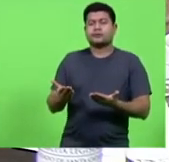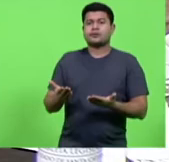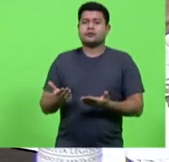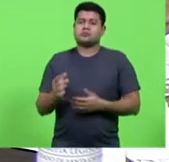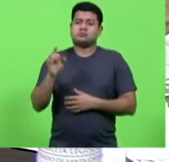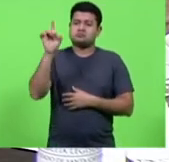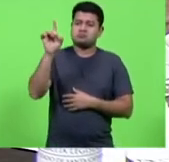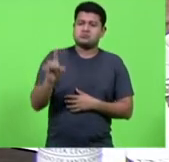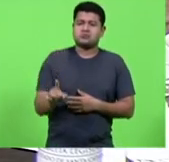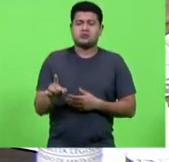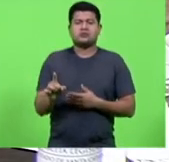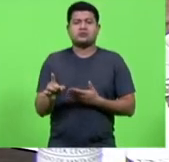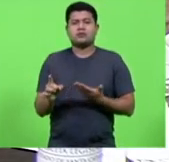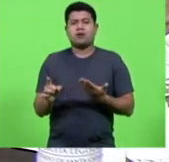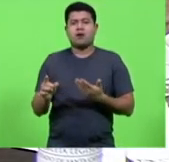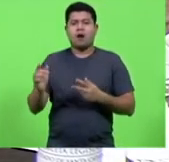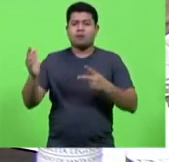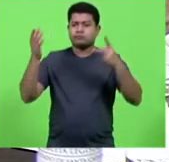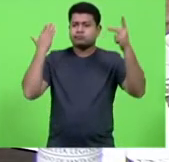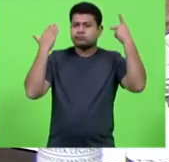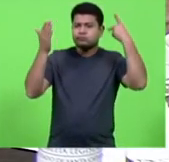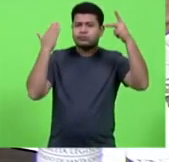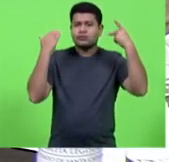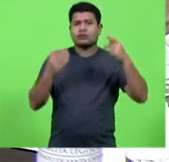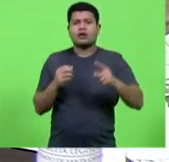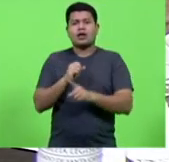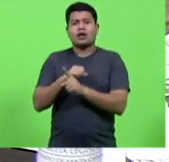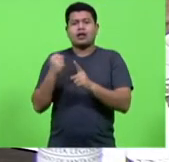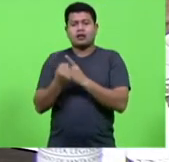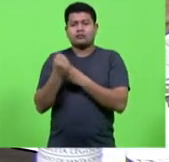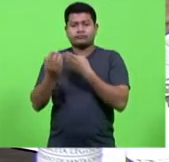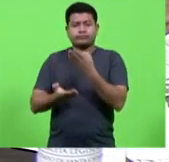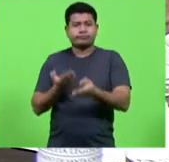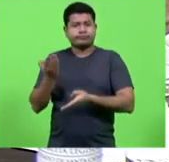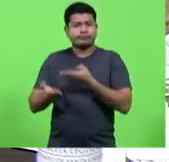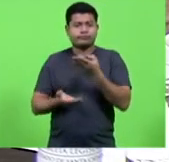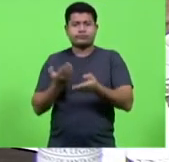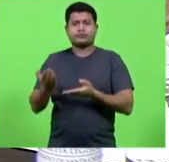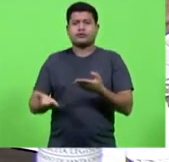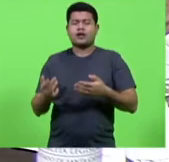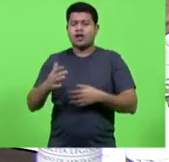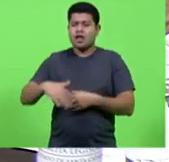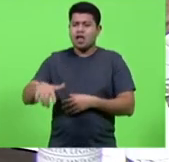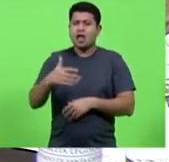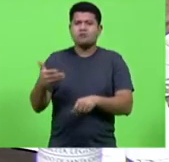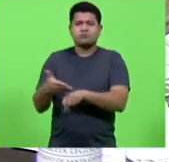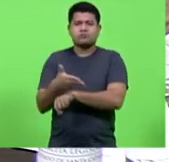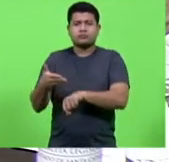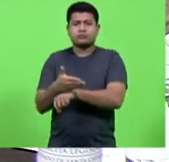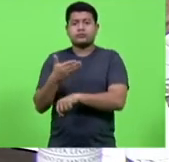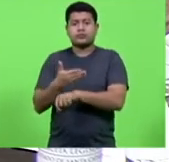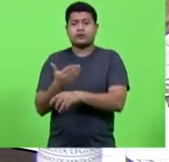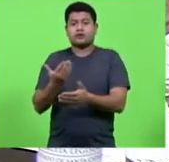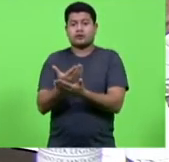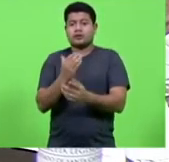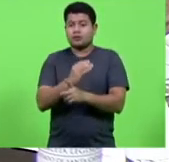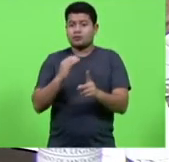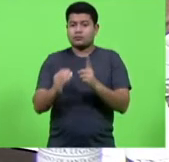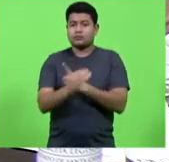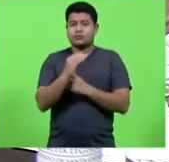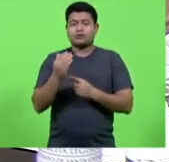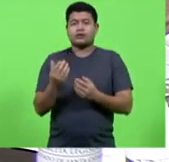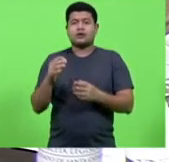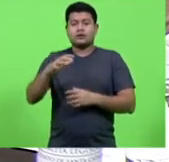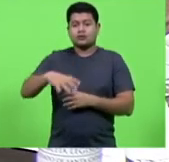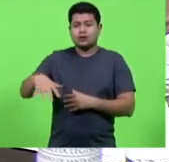diretores, psicólogos, assistentes sociais, que estão envolvidos nos projetos das comunidades terapêuticas. Tive a oportunidade, nesse final